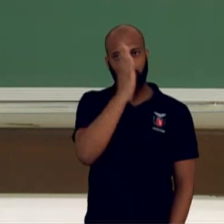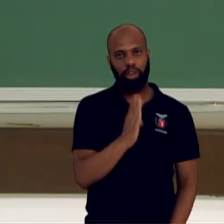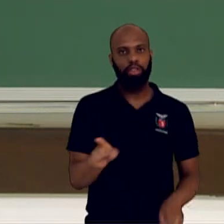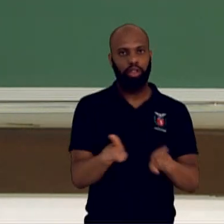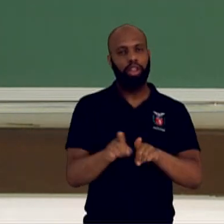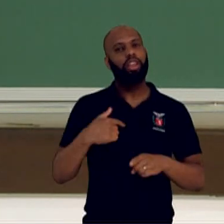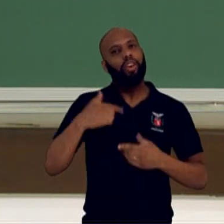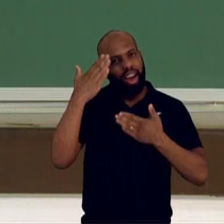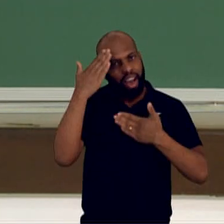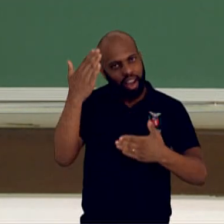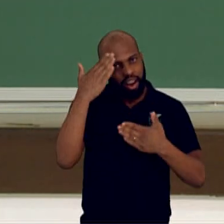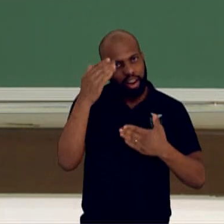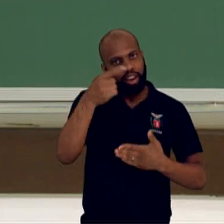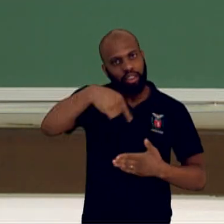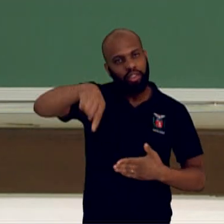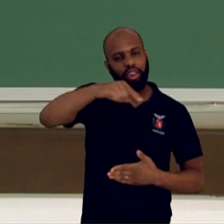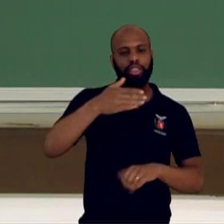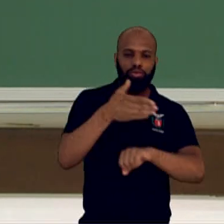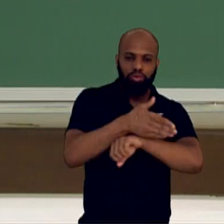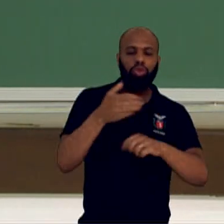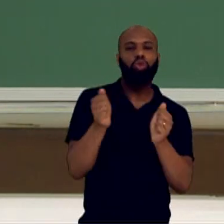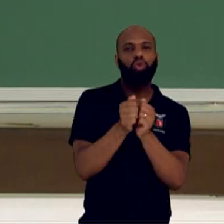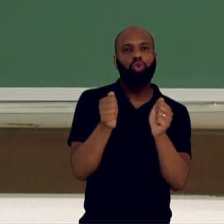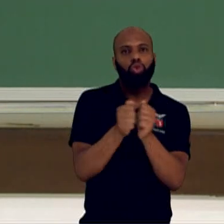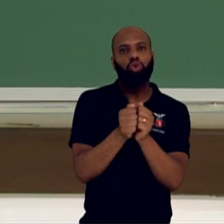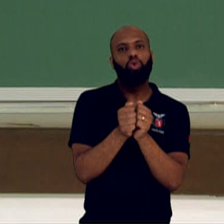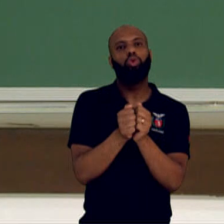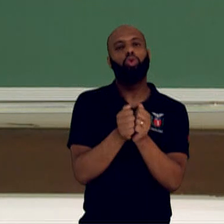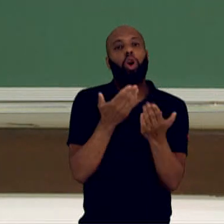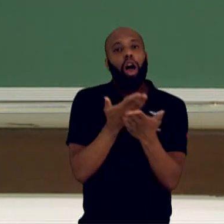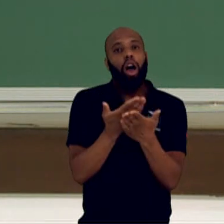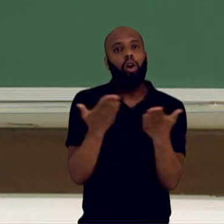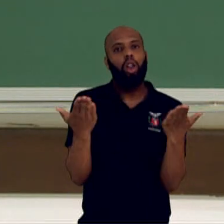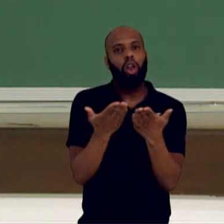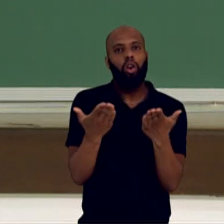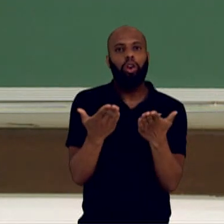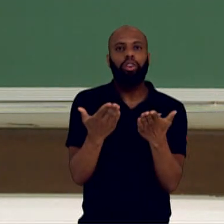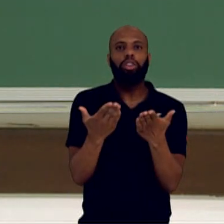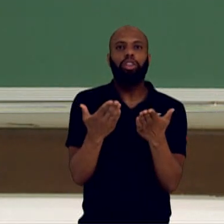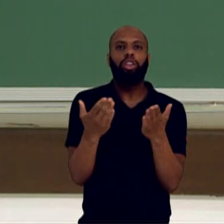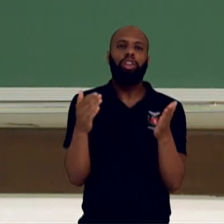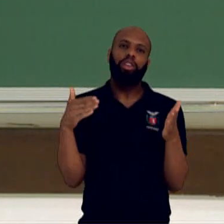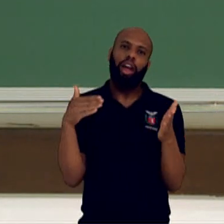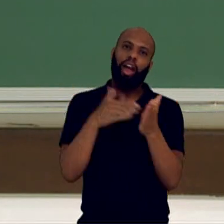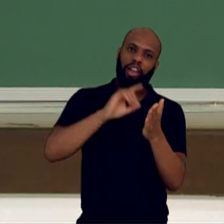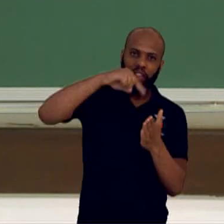E eu agradeço a participação de vocês aqui comigo nesta aula e espero vocês para a